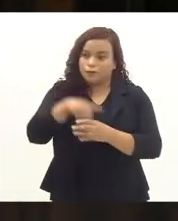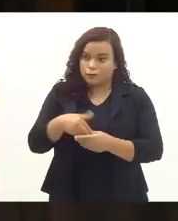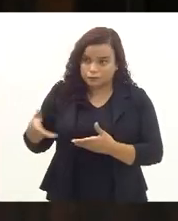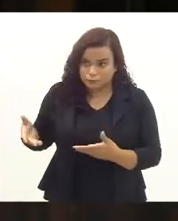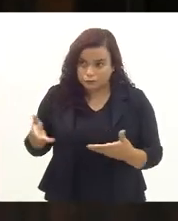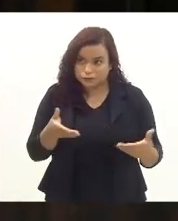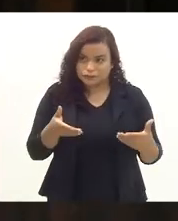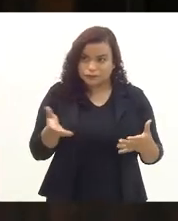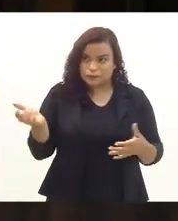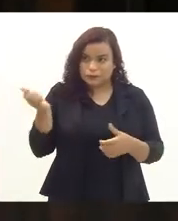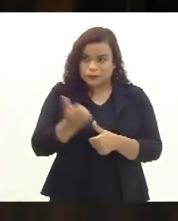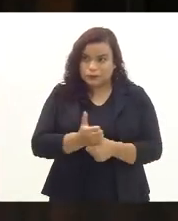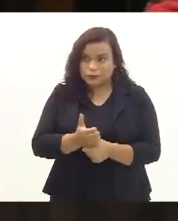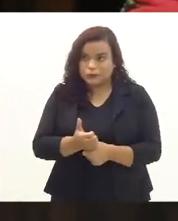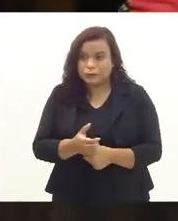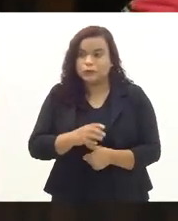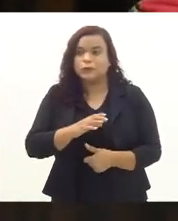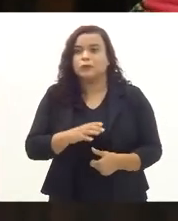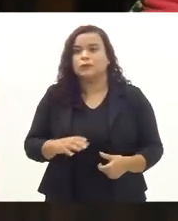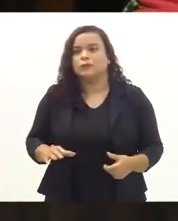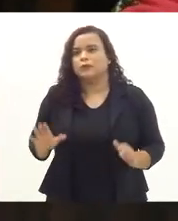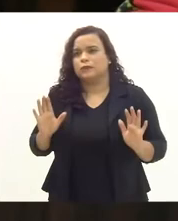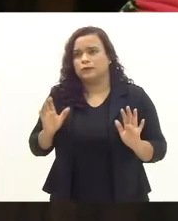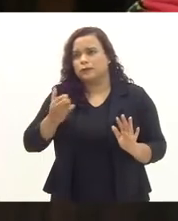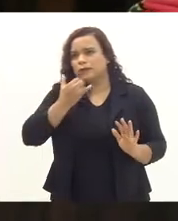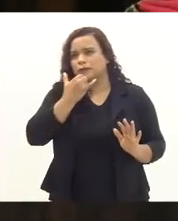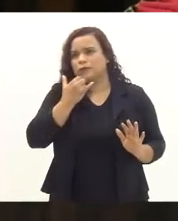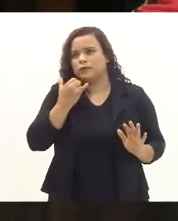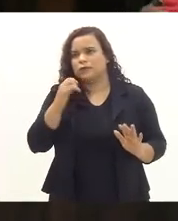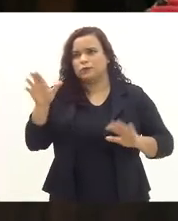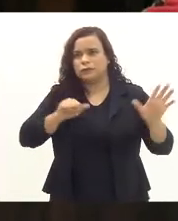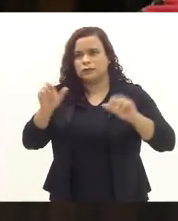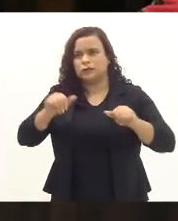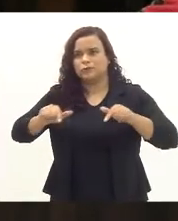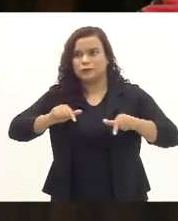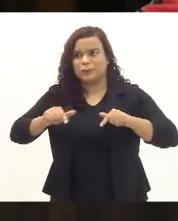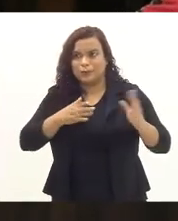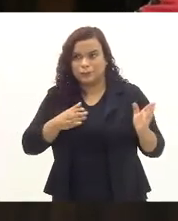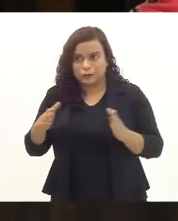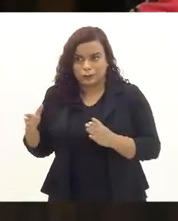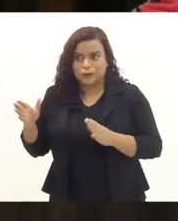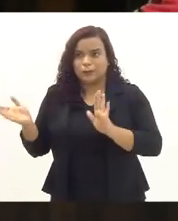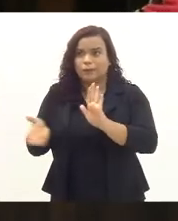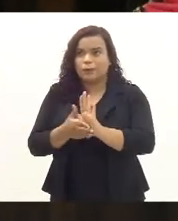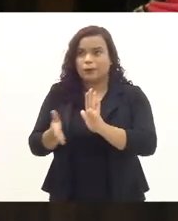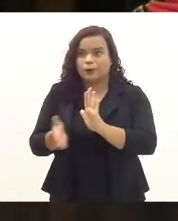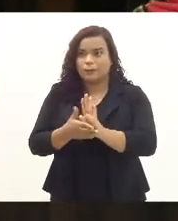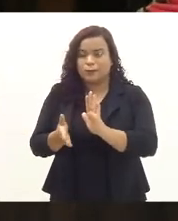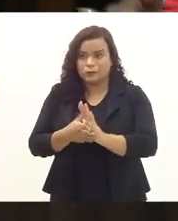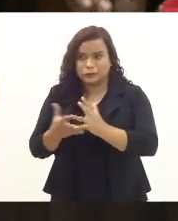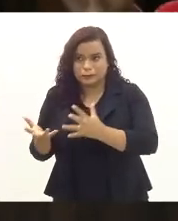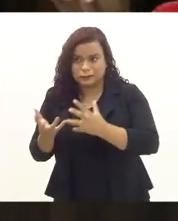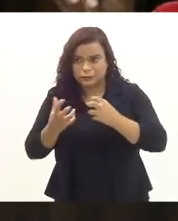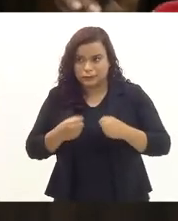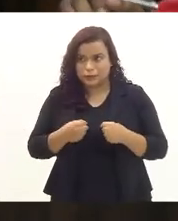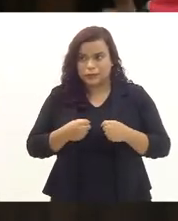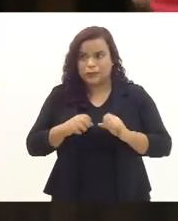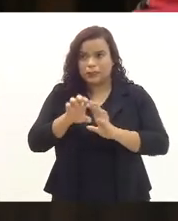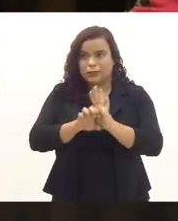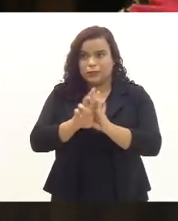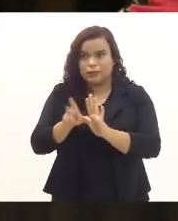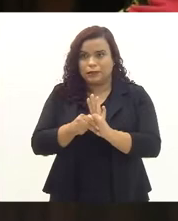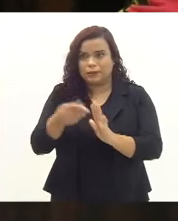votação o substitutivo da perdão Presidente vamos trabalhos ao lado presente proposta entre os dez emendas e retorna as